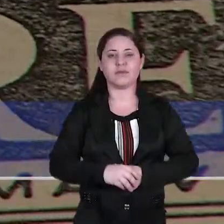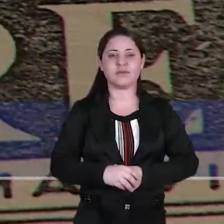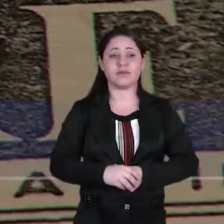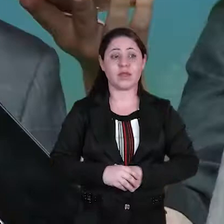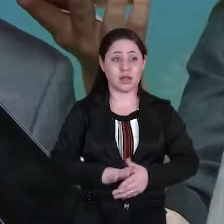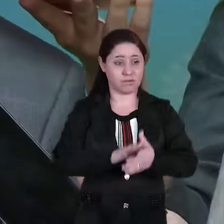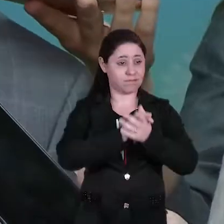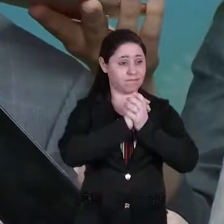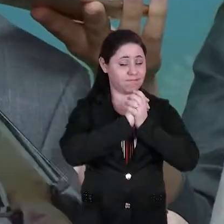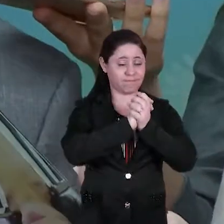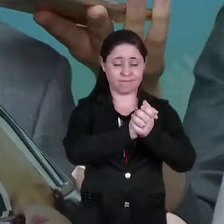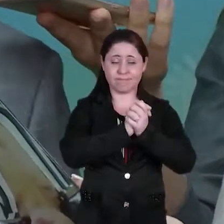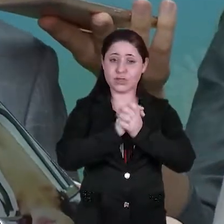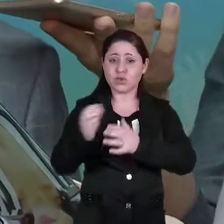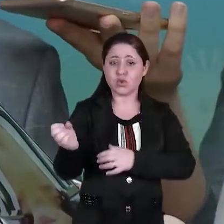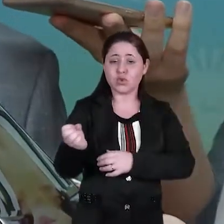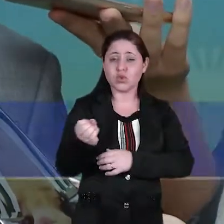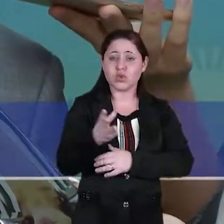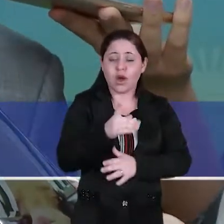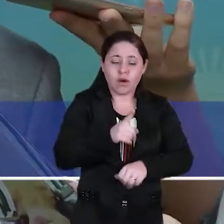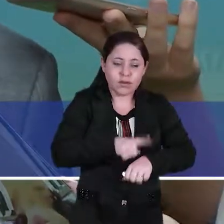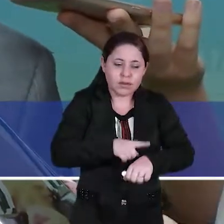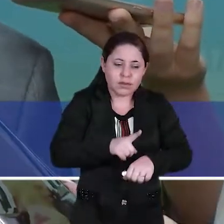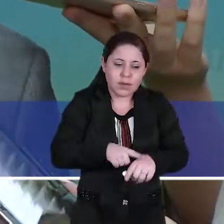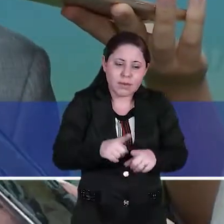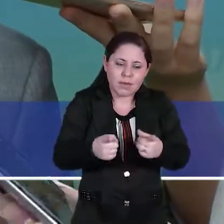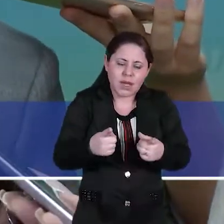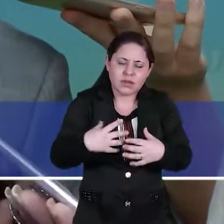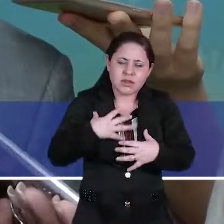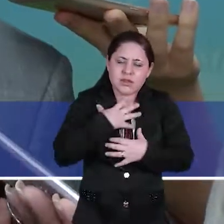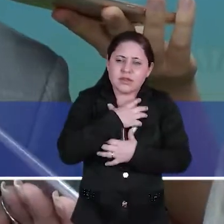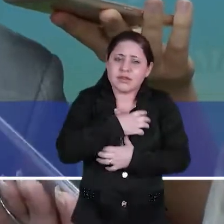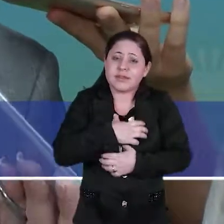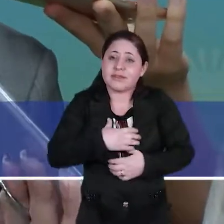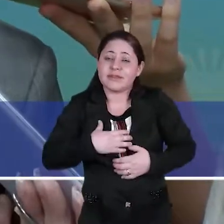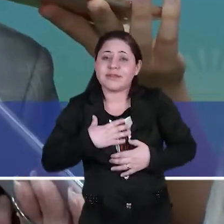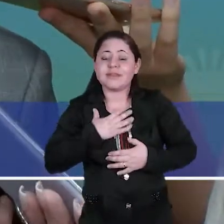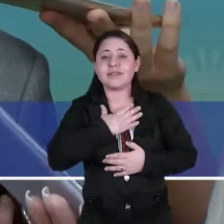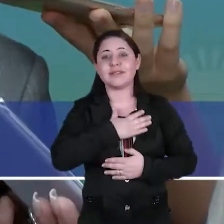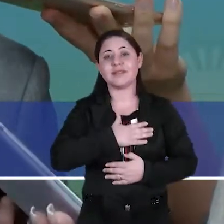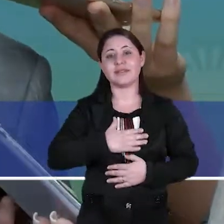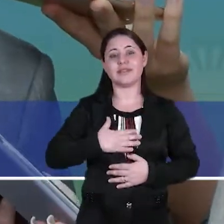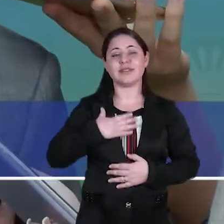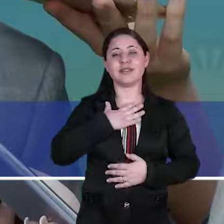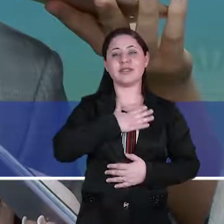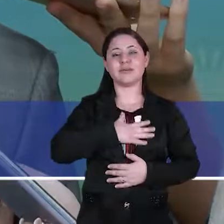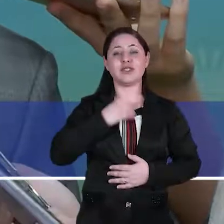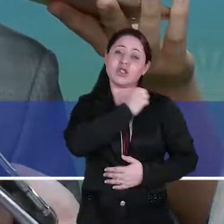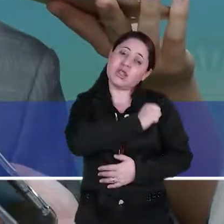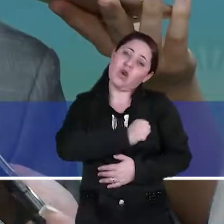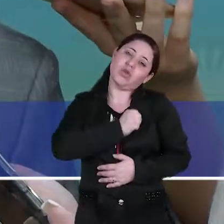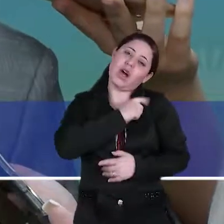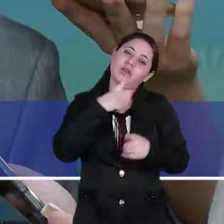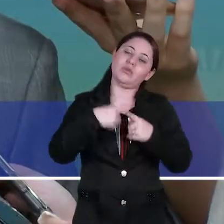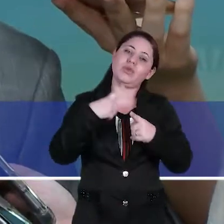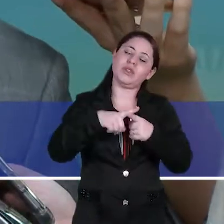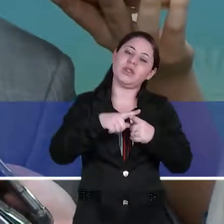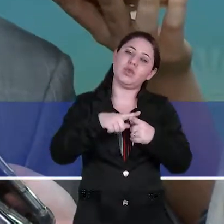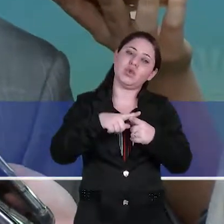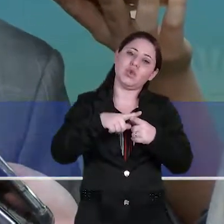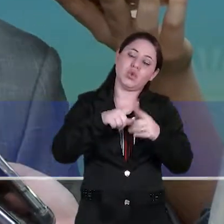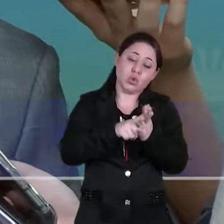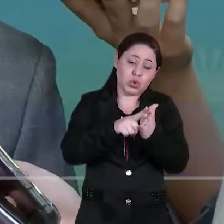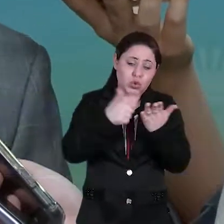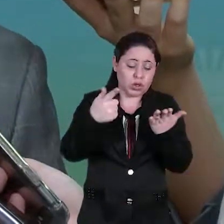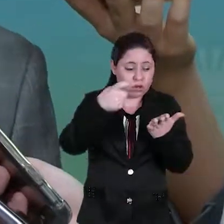do Brasil. Saudamos os novos tempos, mas com um sentimento extremo de nostalgia, porque o